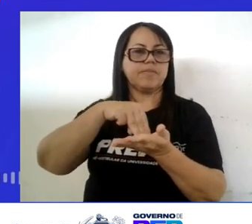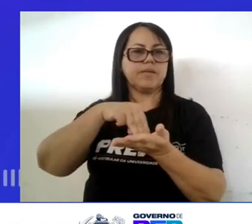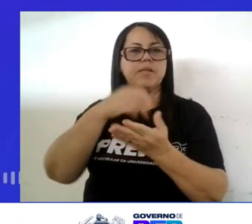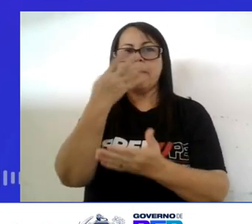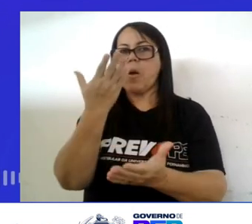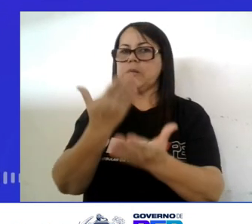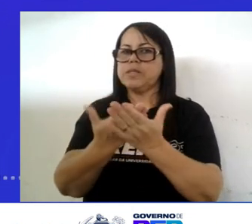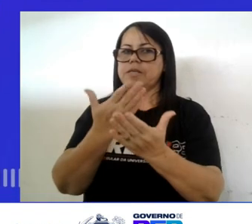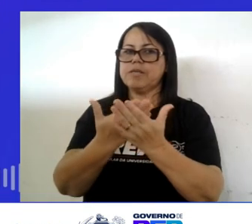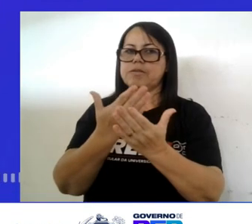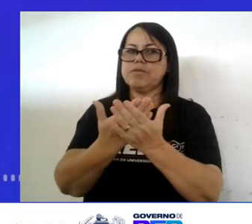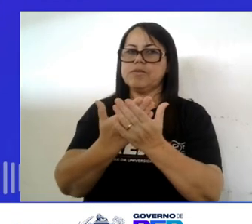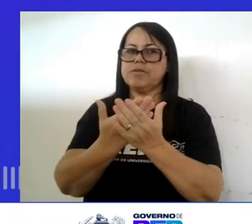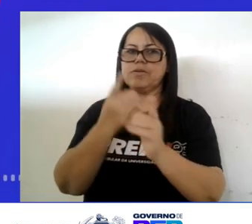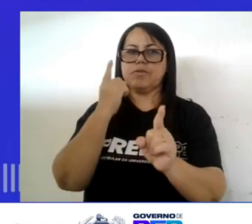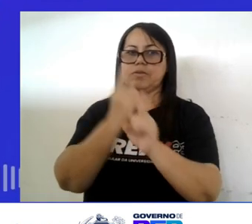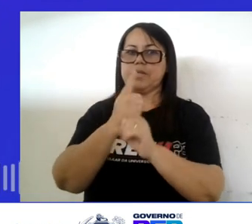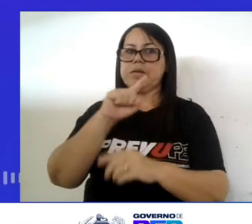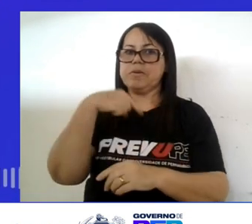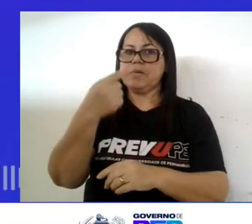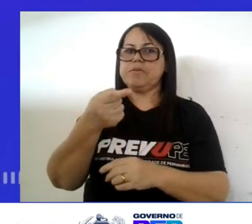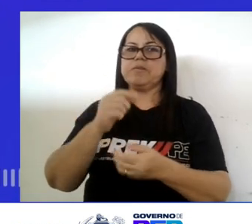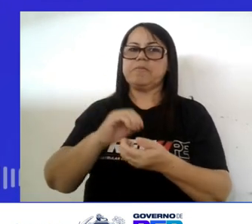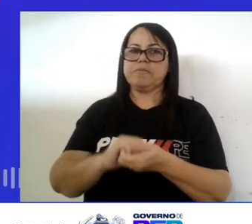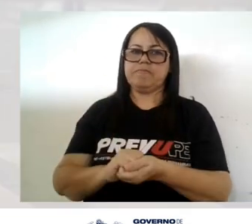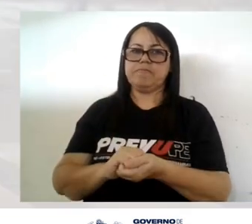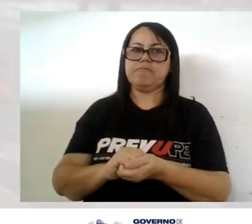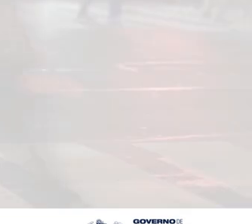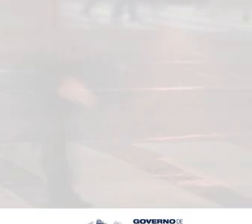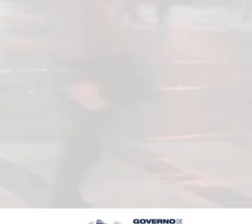estudos e até próximo podcast